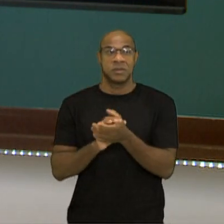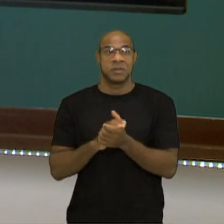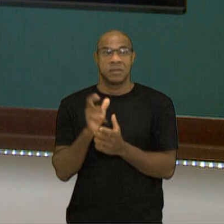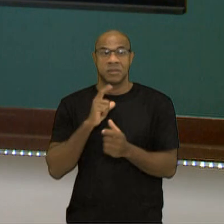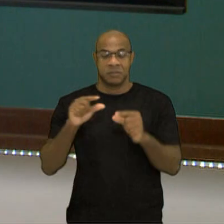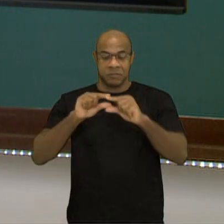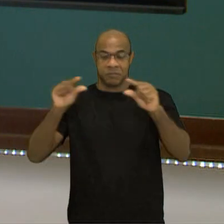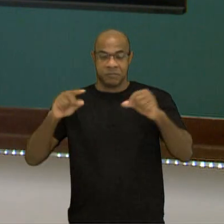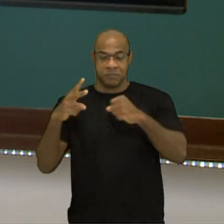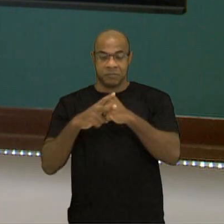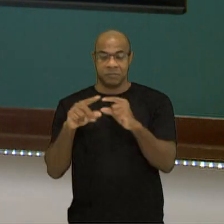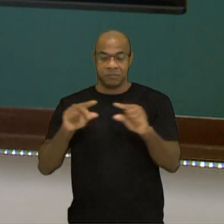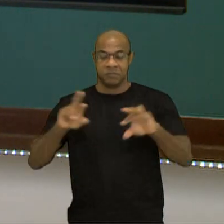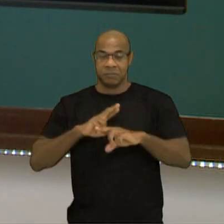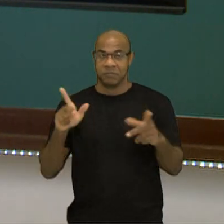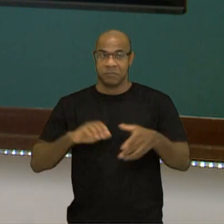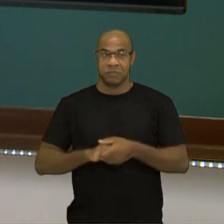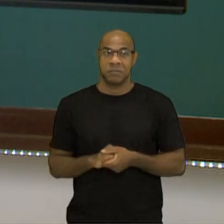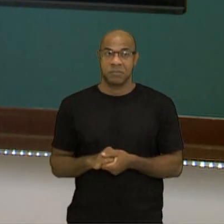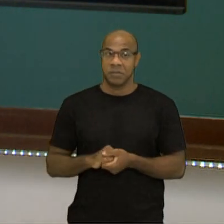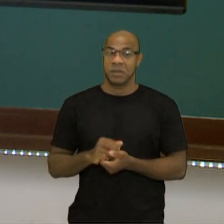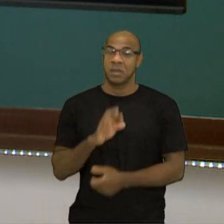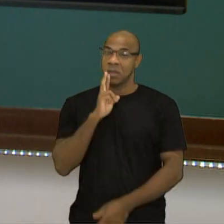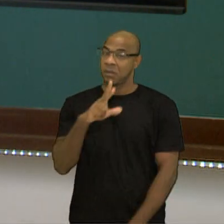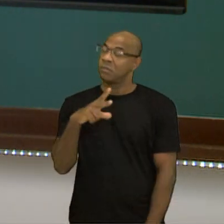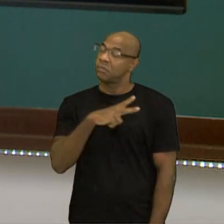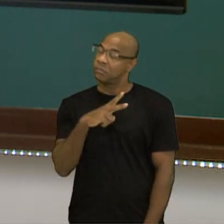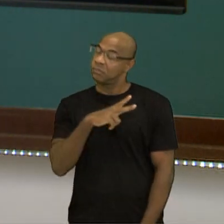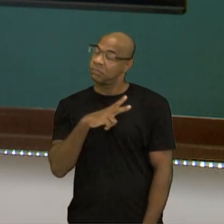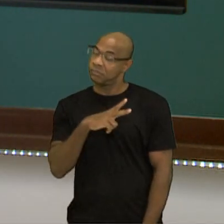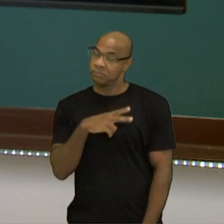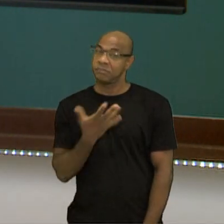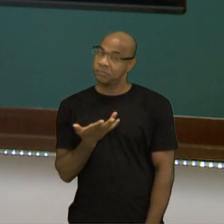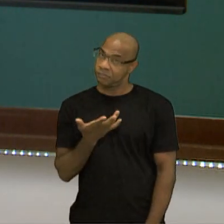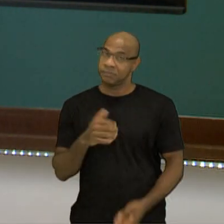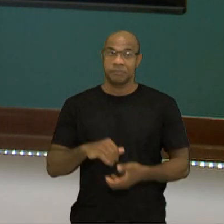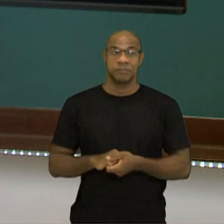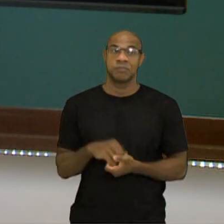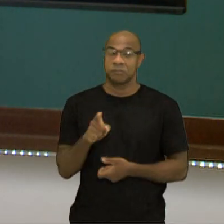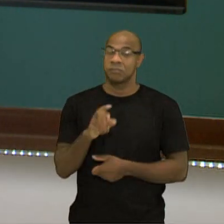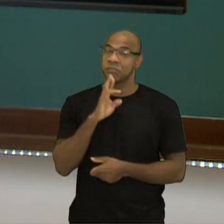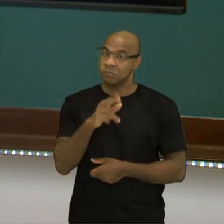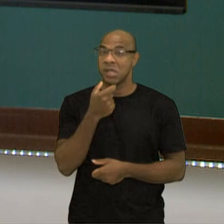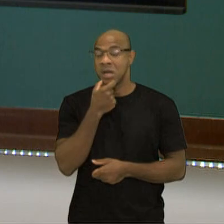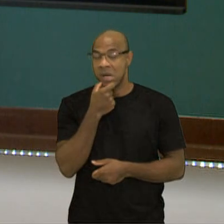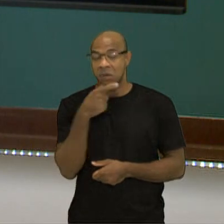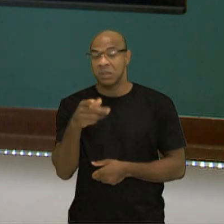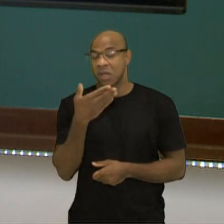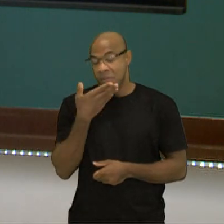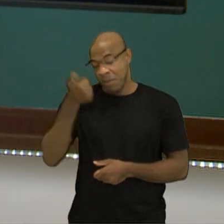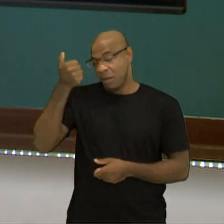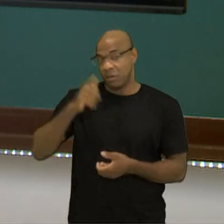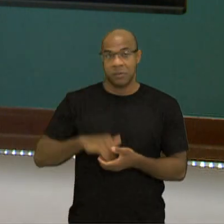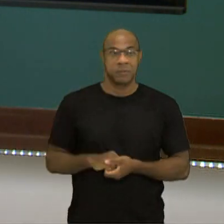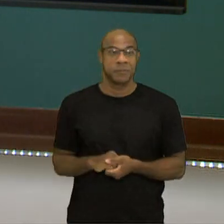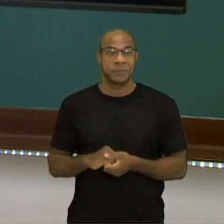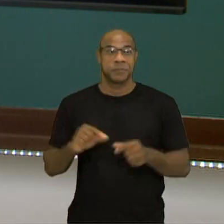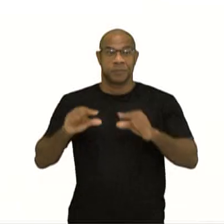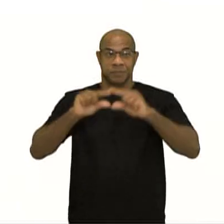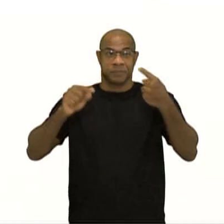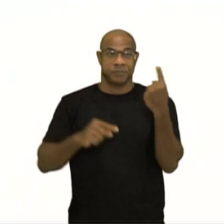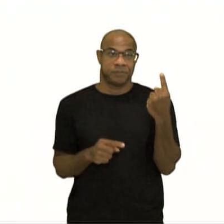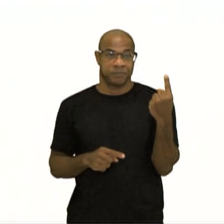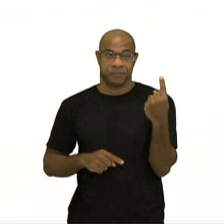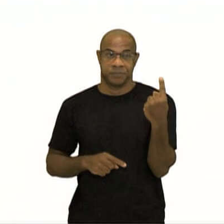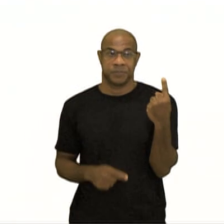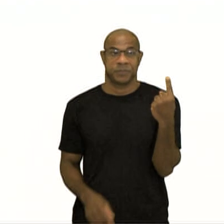vai ser pessoal, mas daí você responde em inglês o que você achar melhor. Então, olha só, number 1.